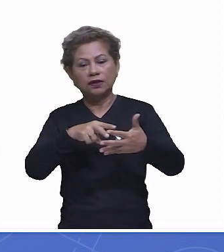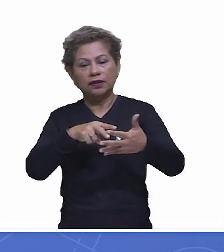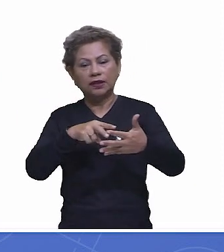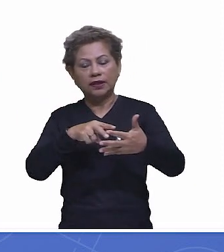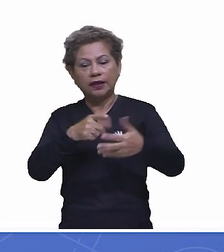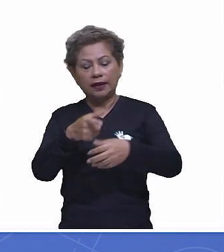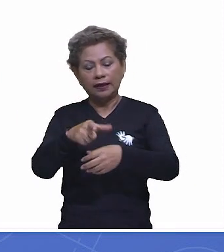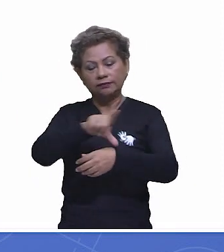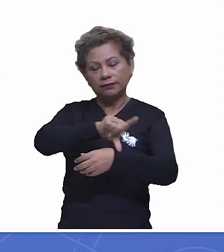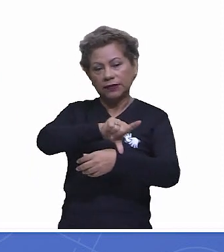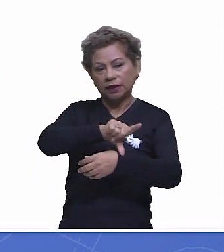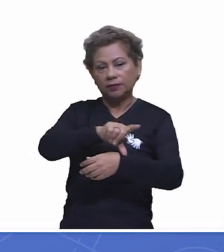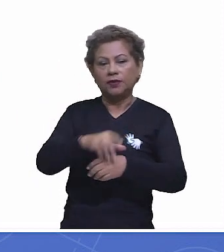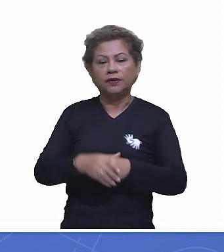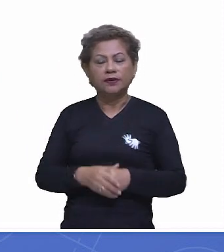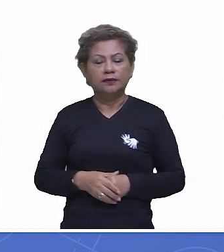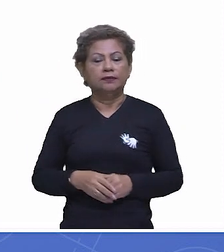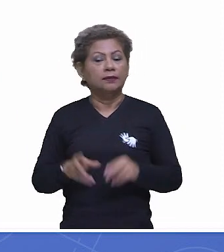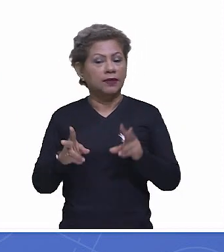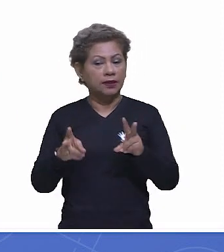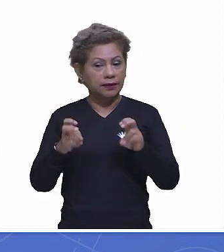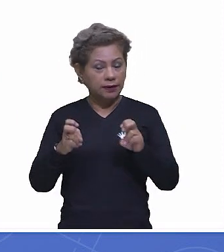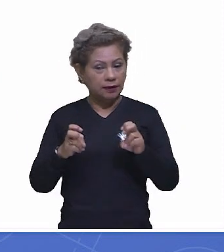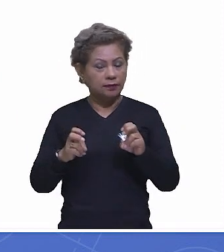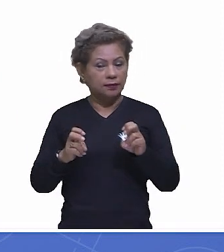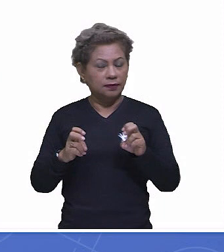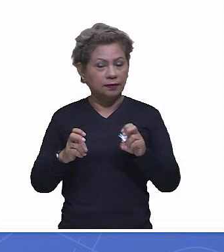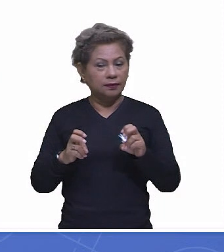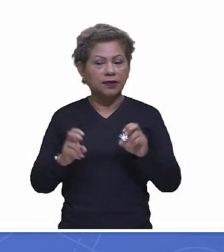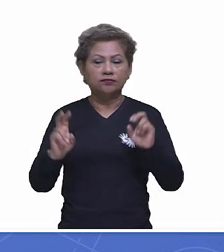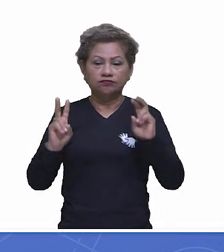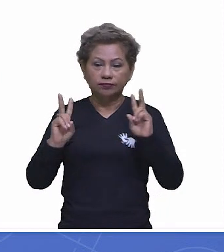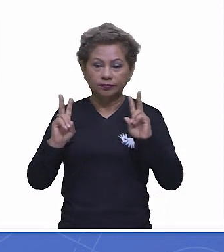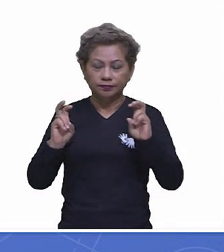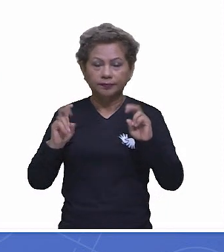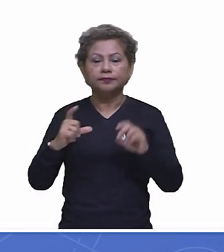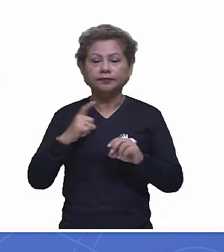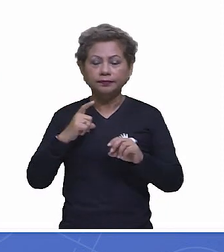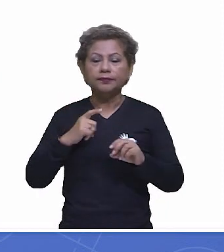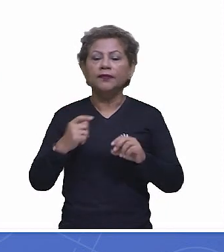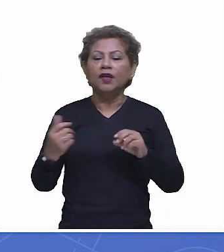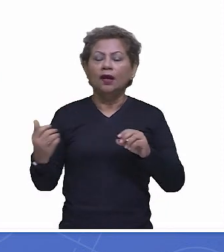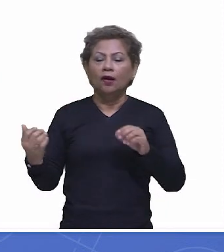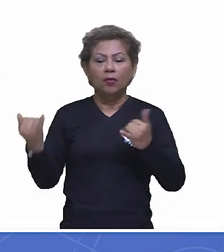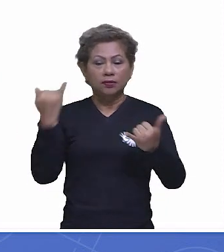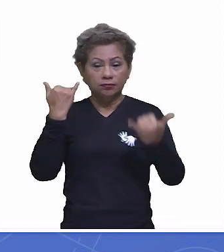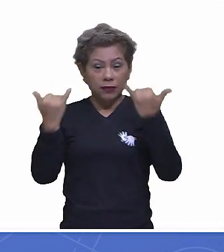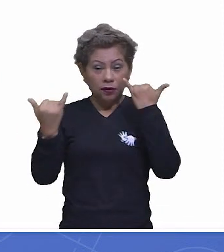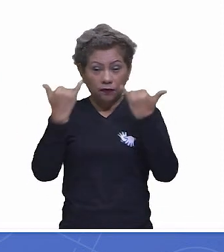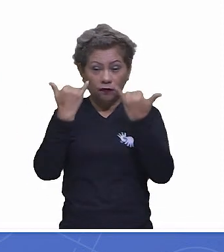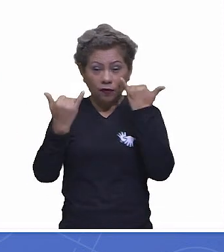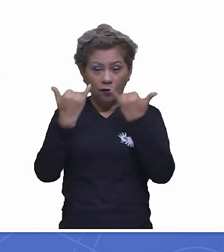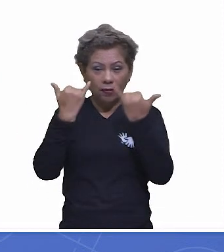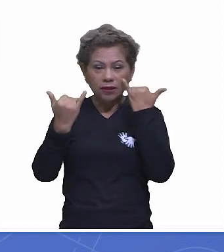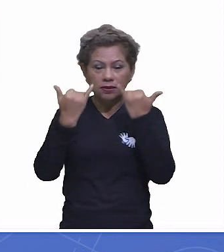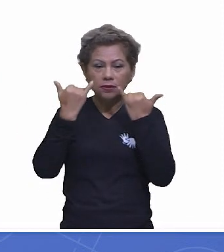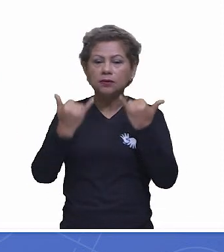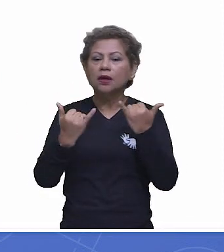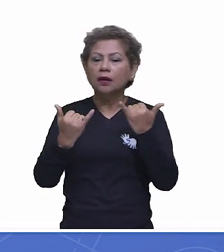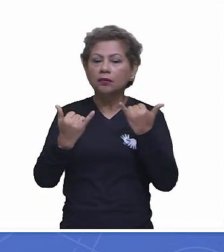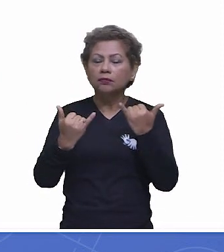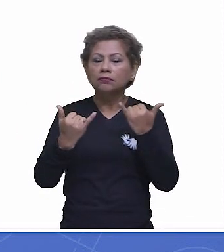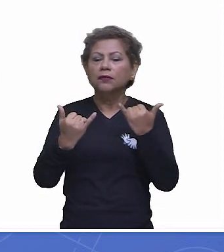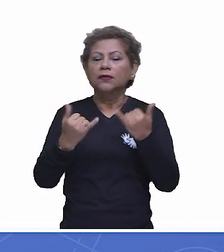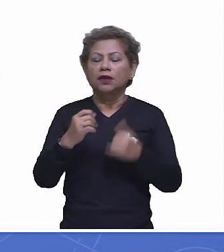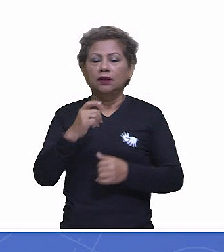Só que esse texto, ele vai apresentar umas outras informações, né, que vai